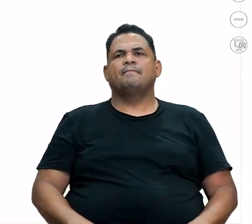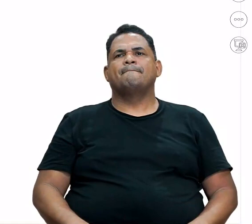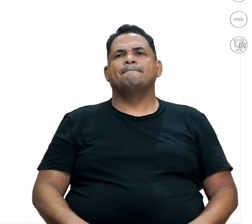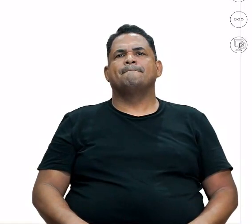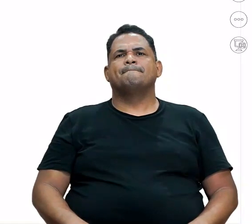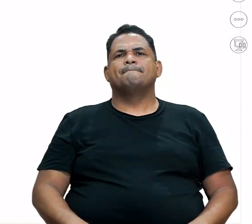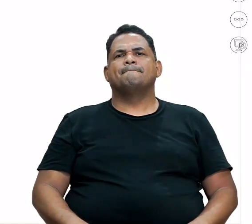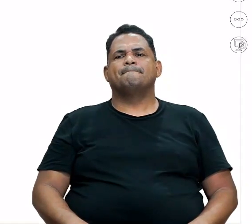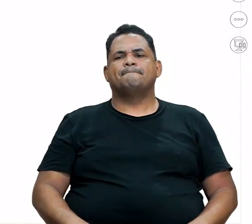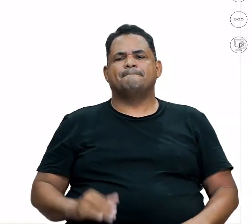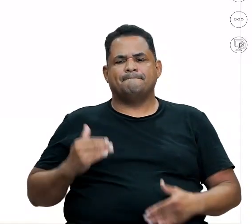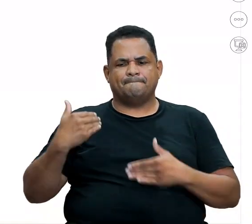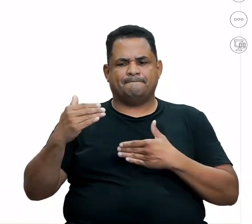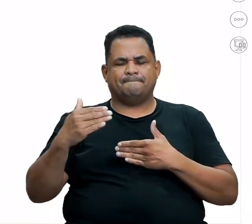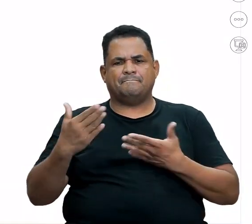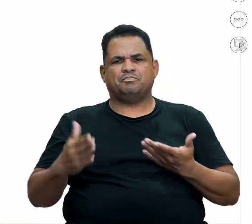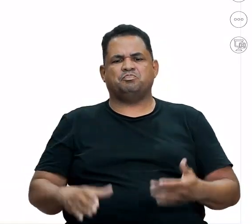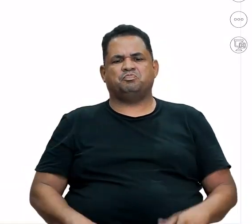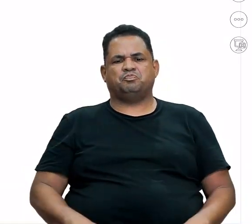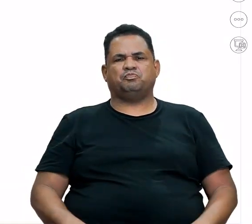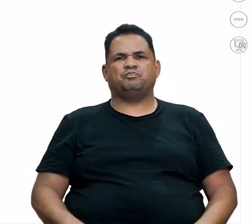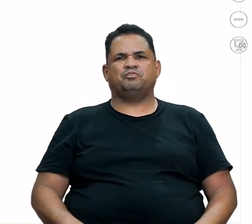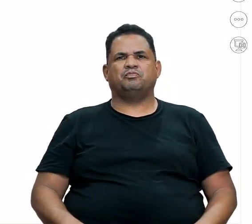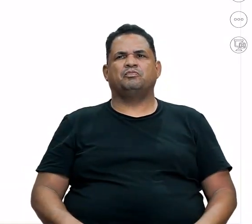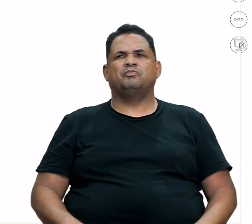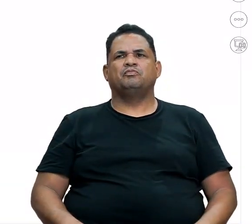processo extremamente